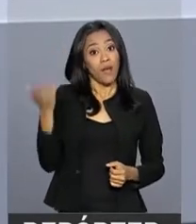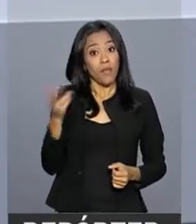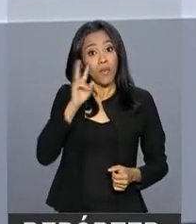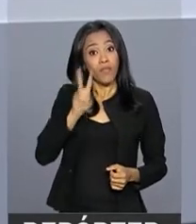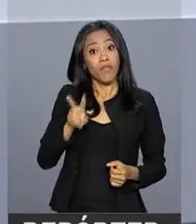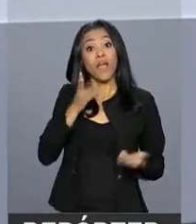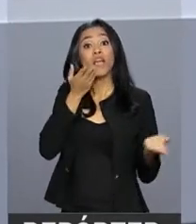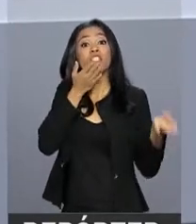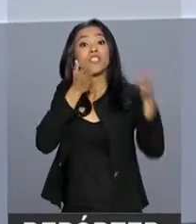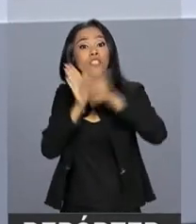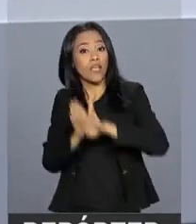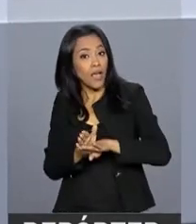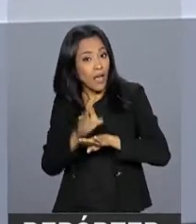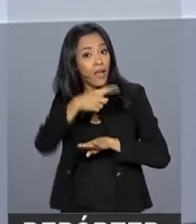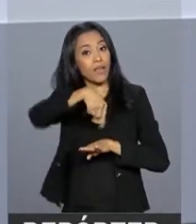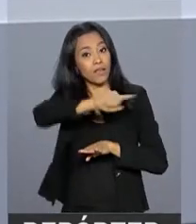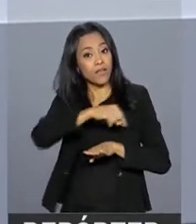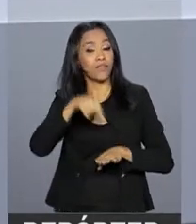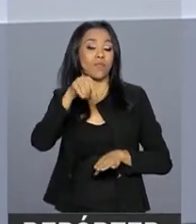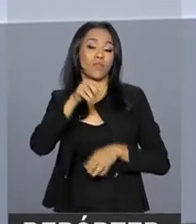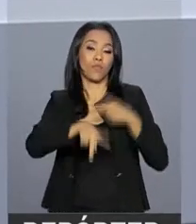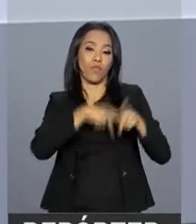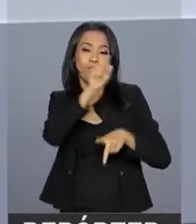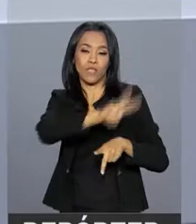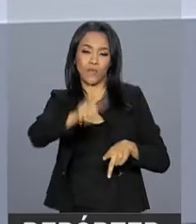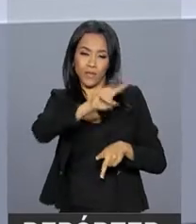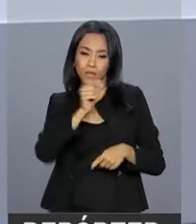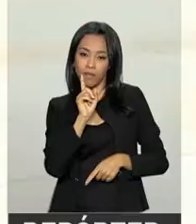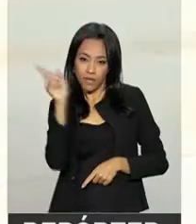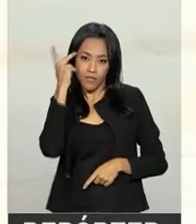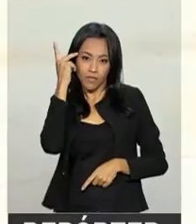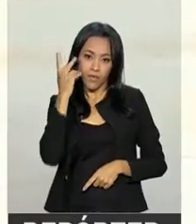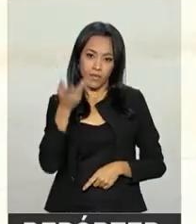acompanhar a chegada dos imigrantes e tem outras informações.